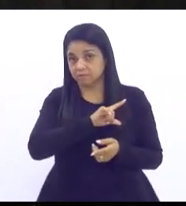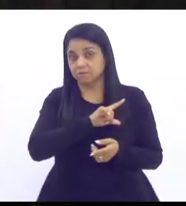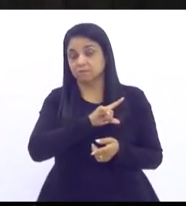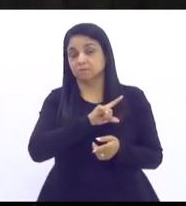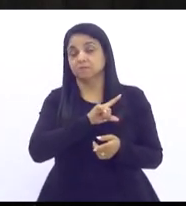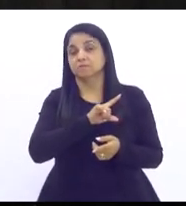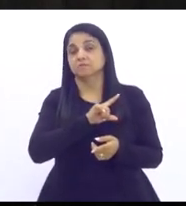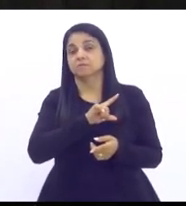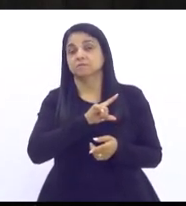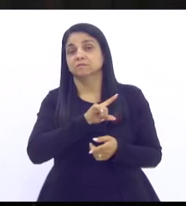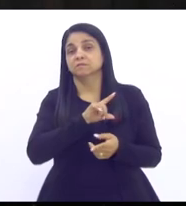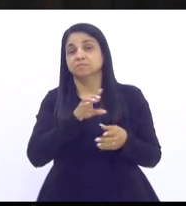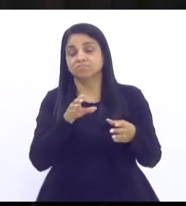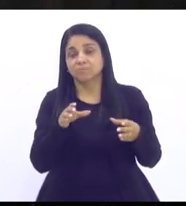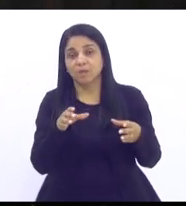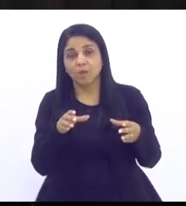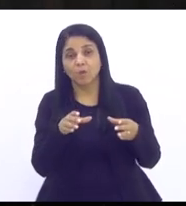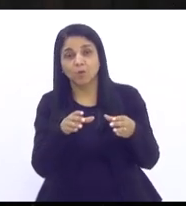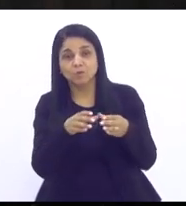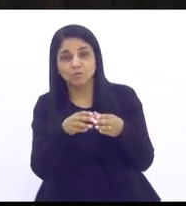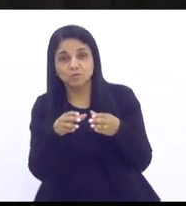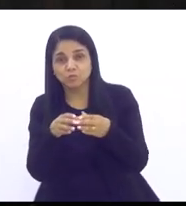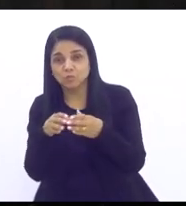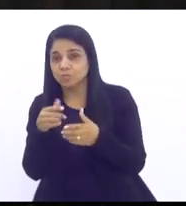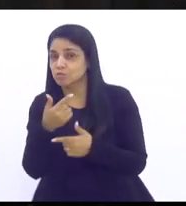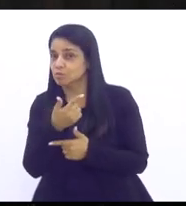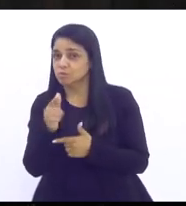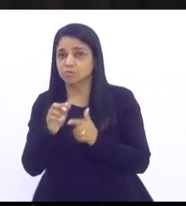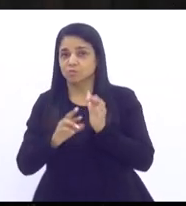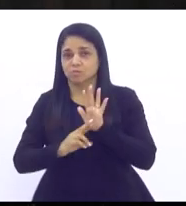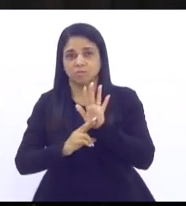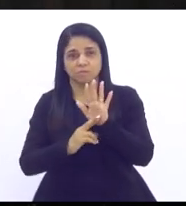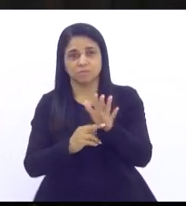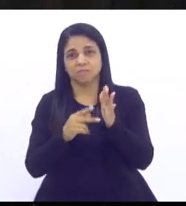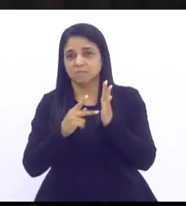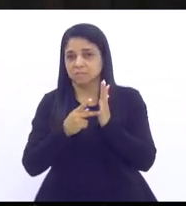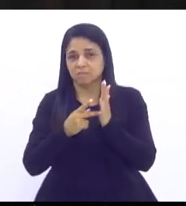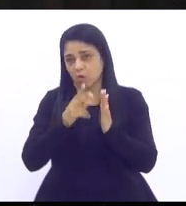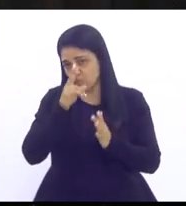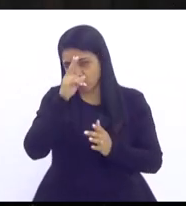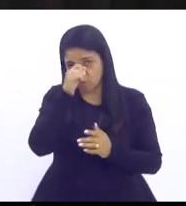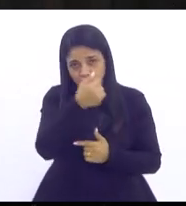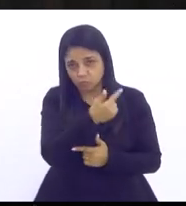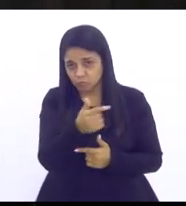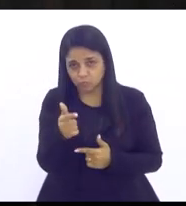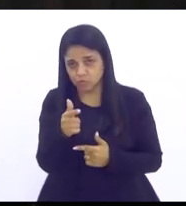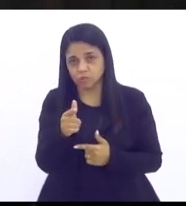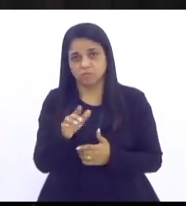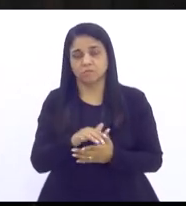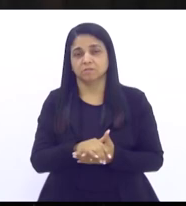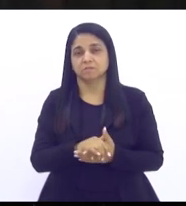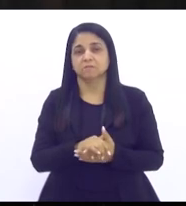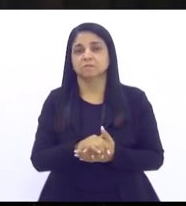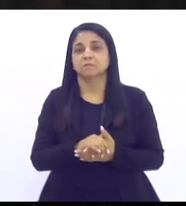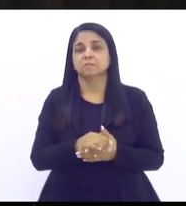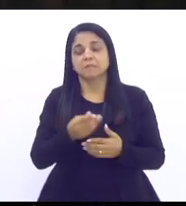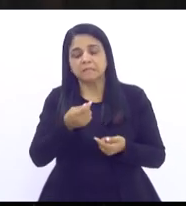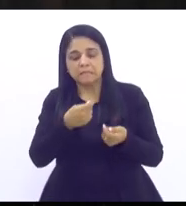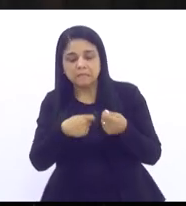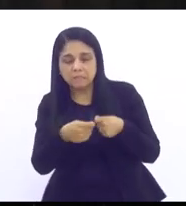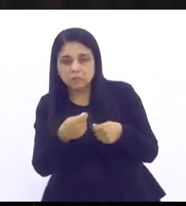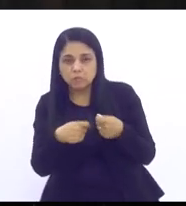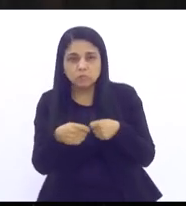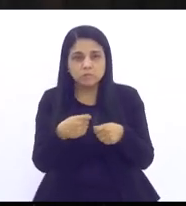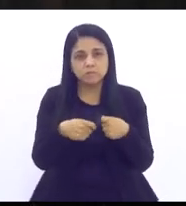eram justamente as categorias que não tinham uma representação sindical forte ou constituída para fazer as